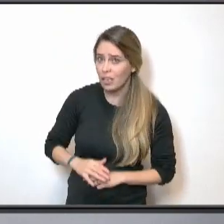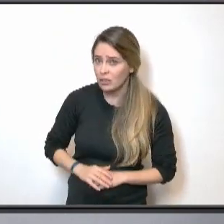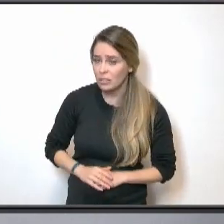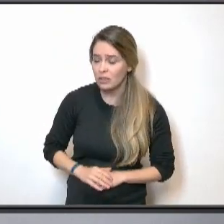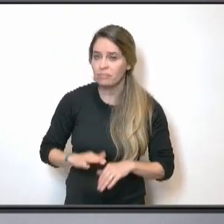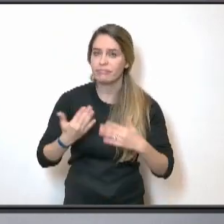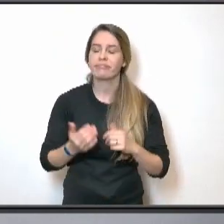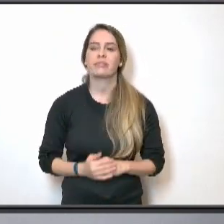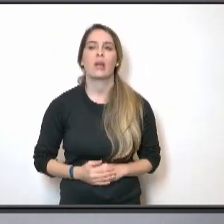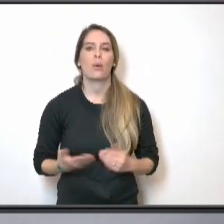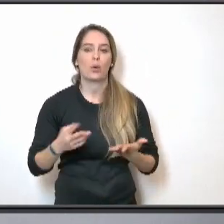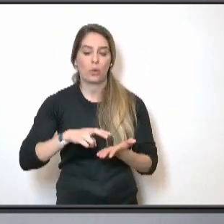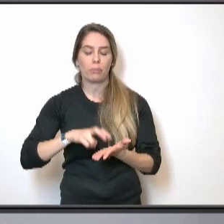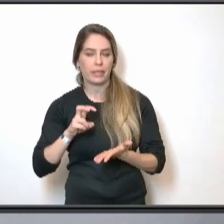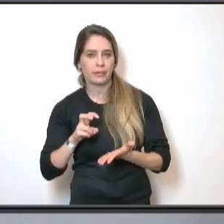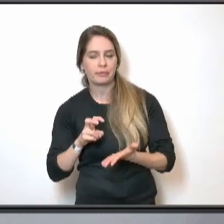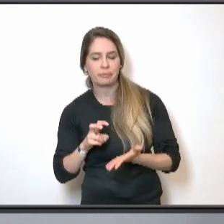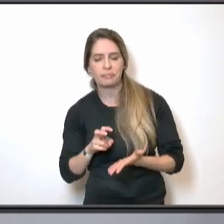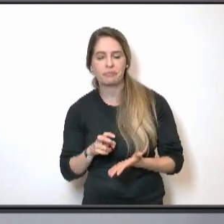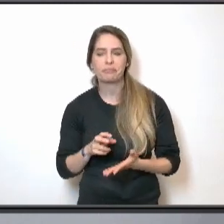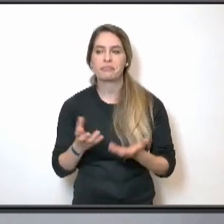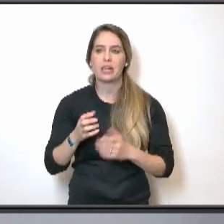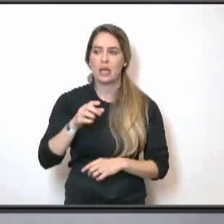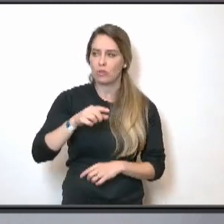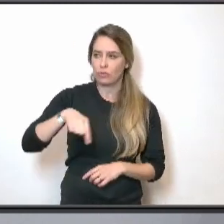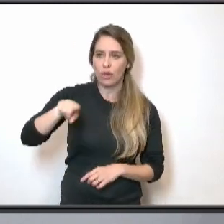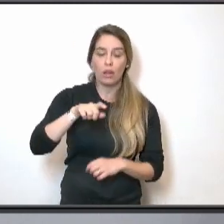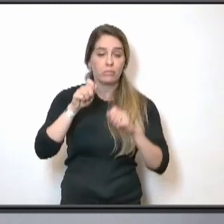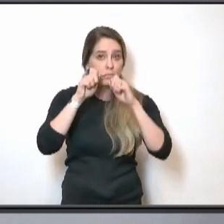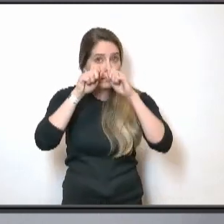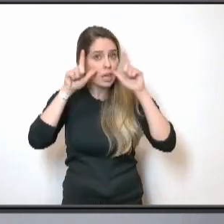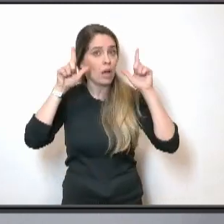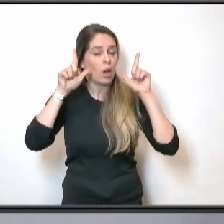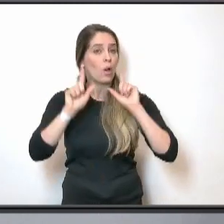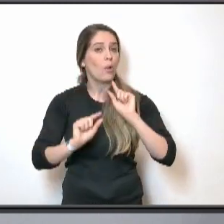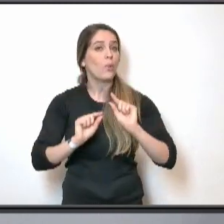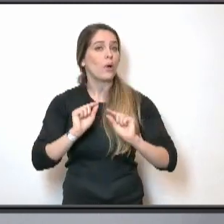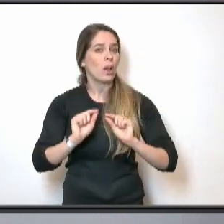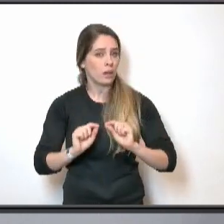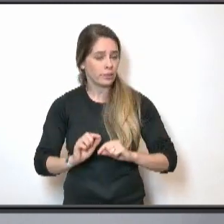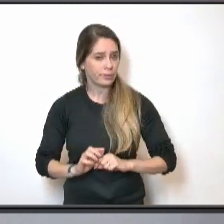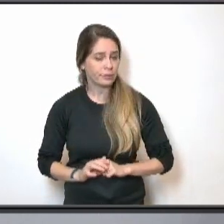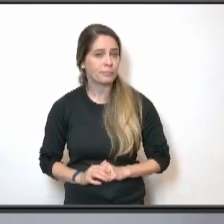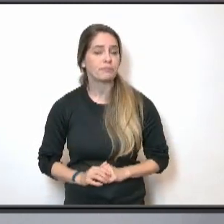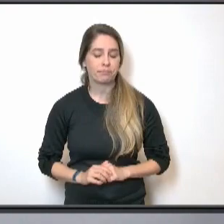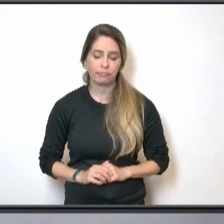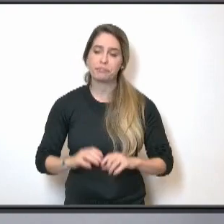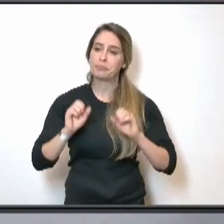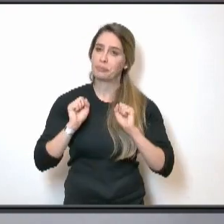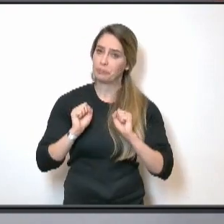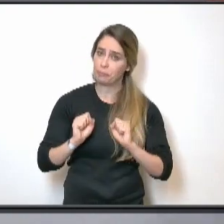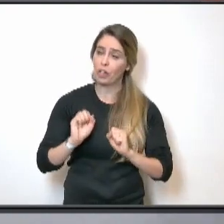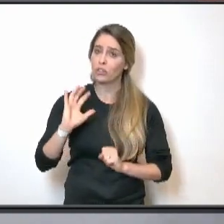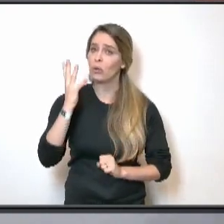Mas nesta manhã, eu gostaria que você abrisse os seus olhos para a possibilidade disso acontecer